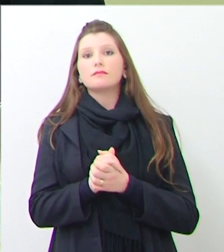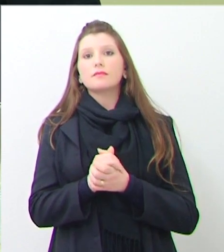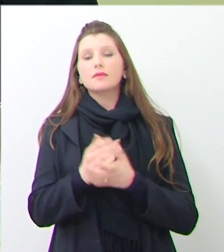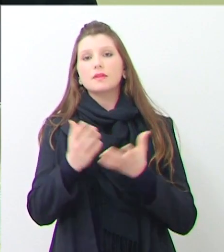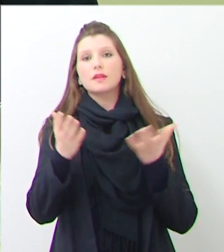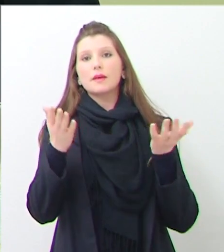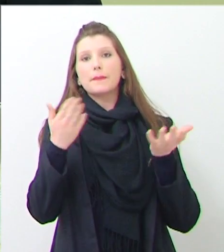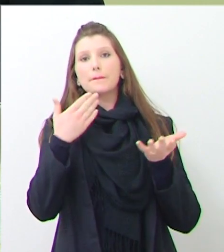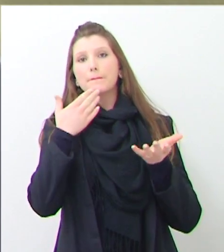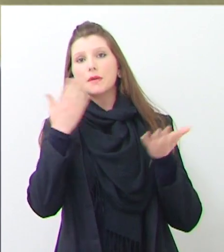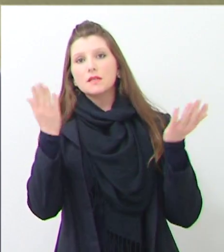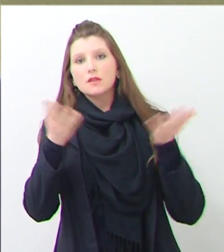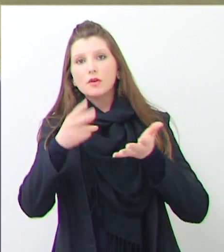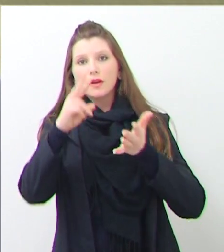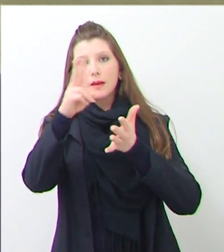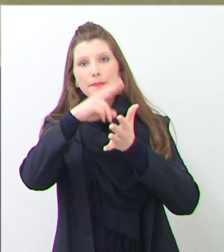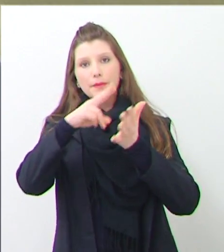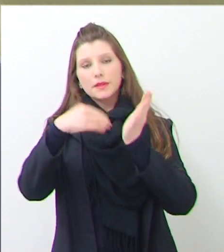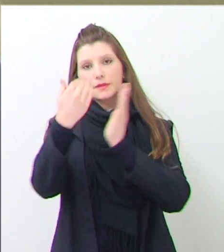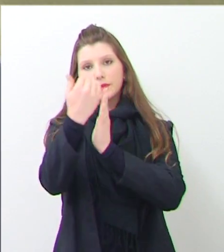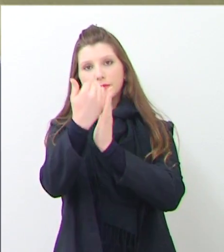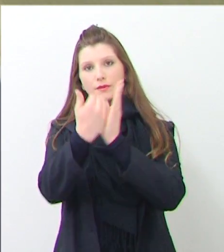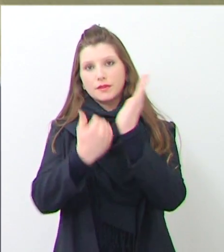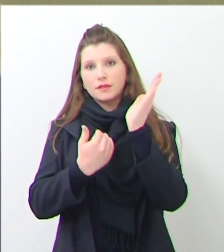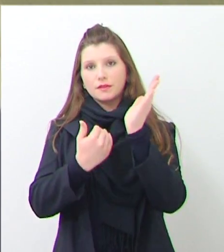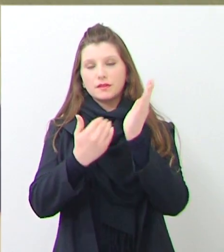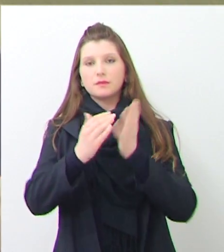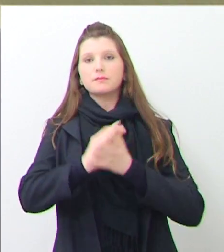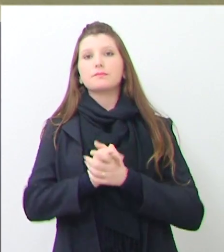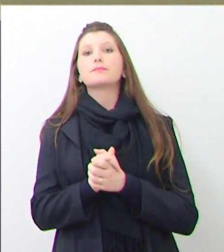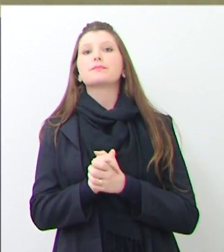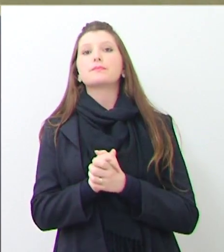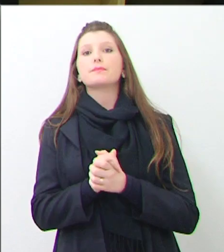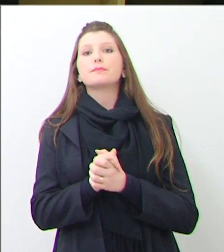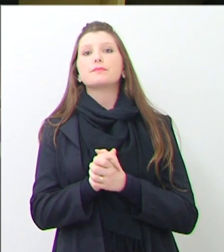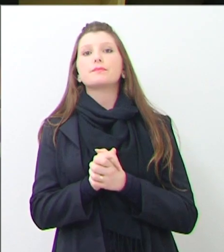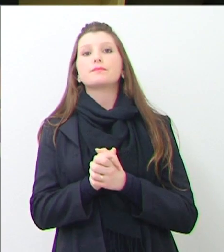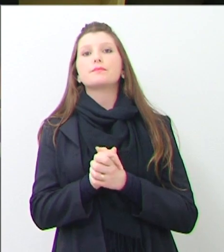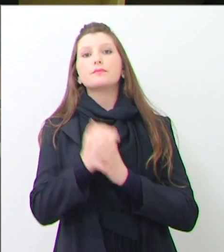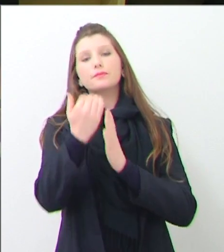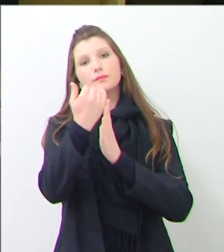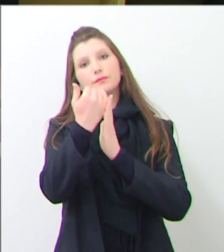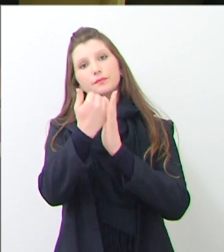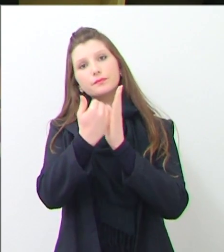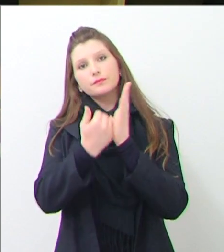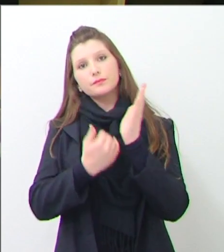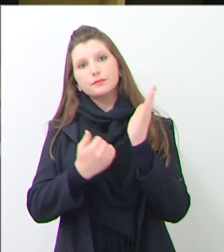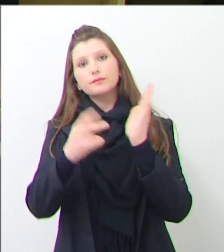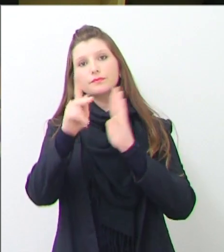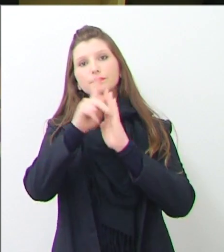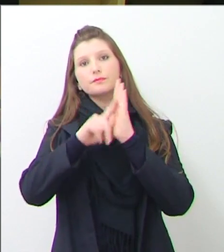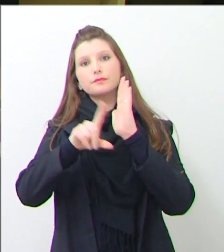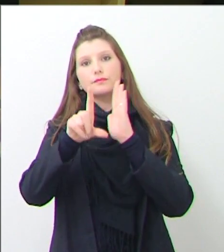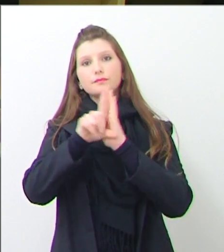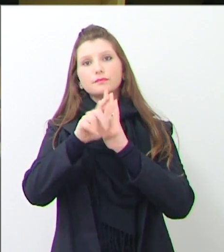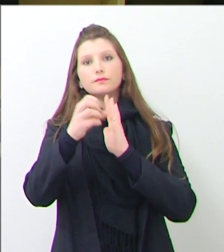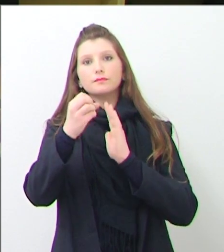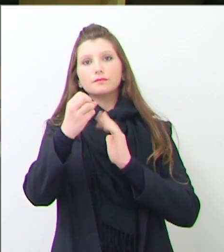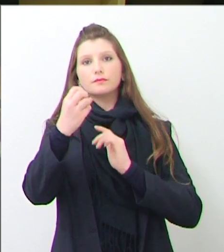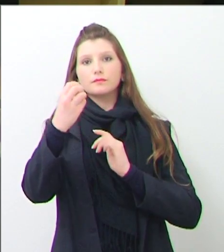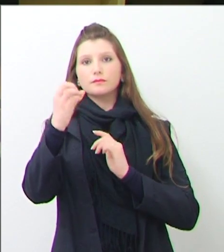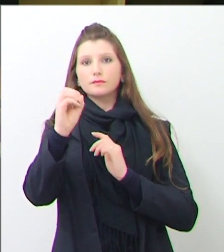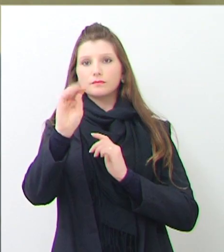Solicito agora para que faça a leitura do expediente. O expediente. Projeto de lei número